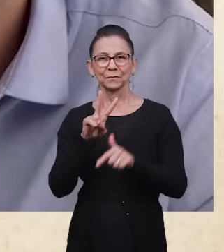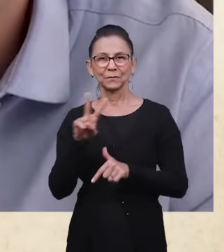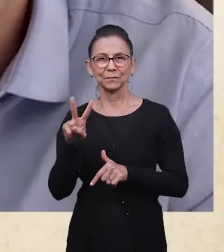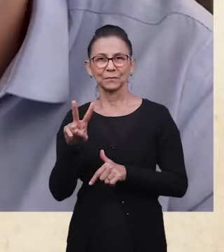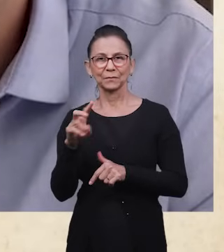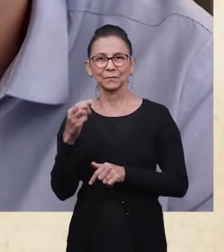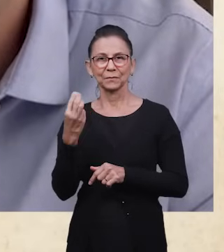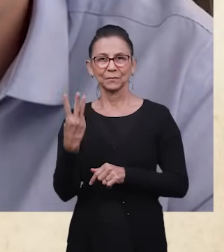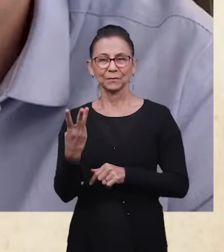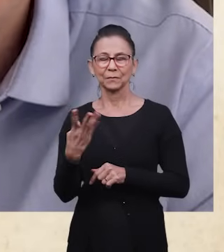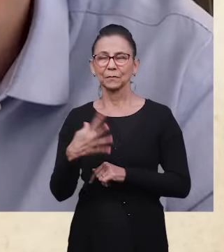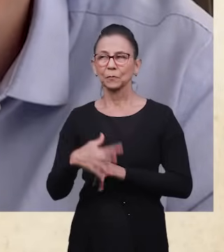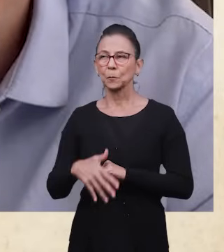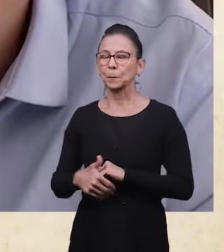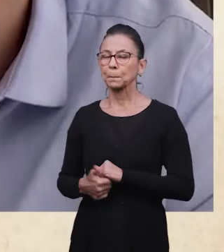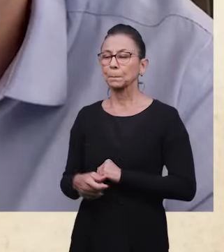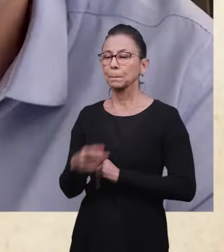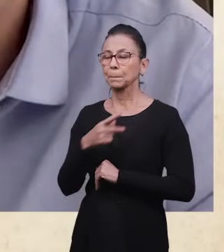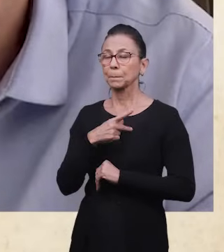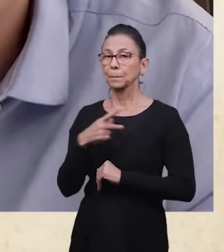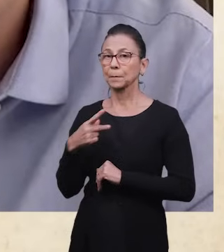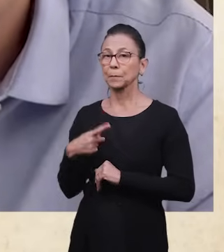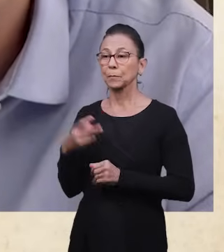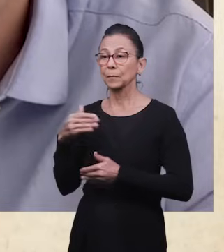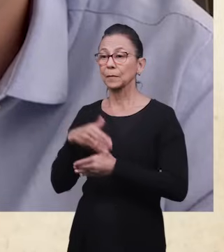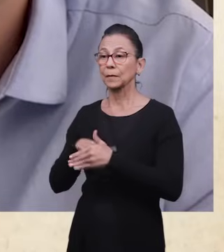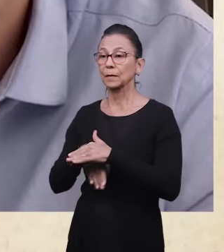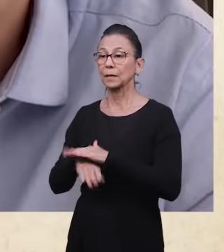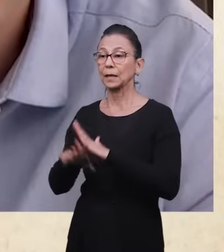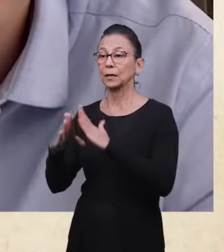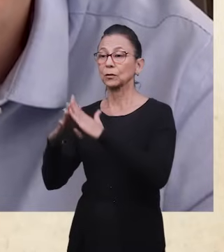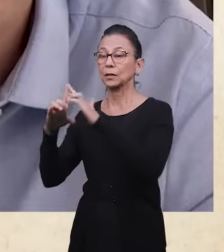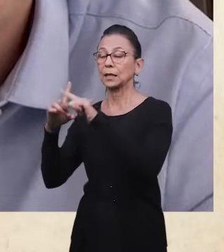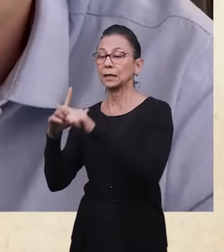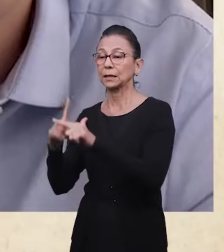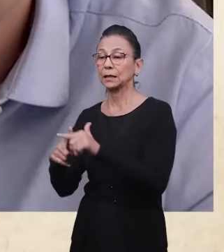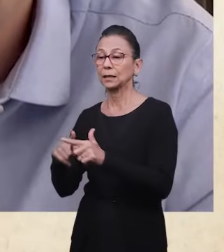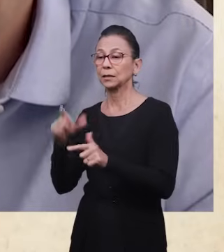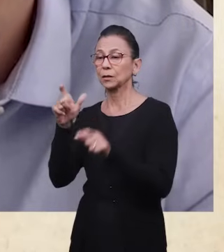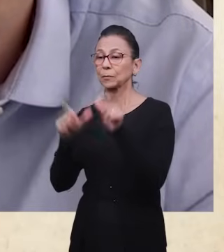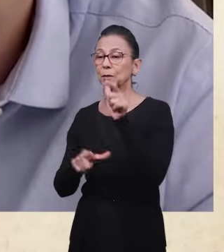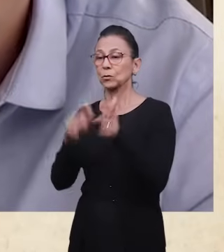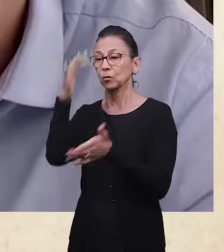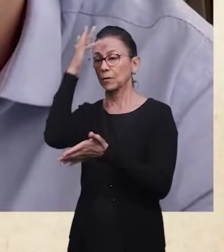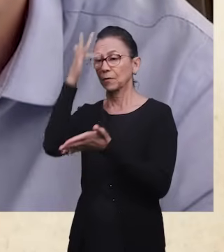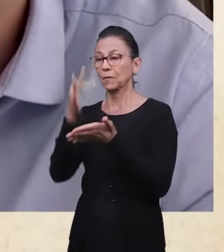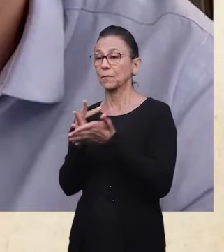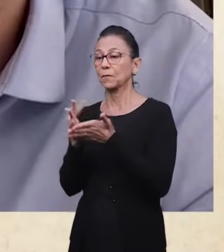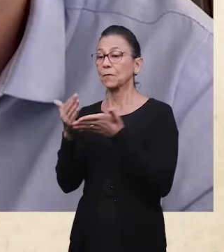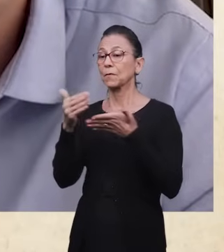como nós podemos afastar a apostasia dentro da igreja, dentro do corpo? Aquelas pessoas que estão